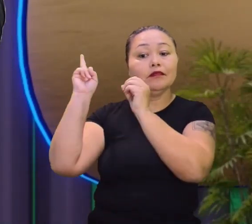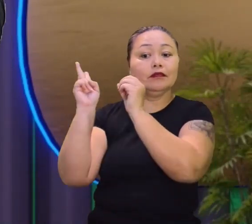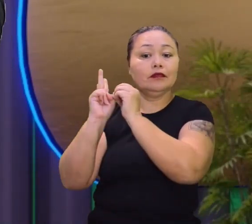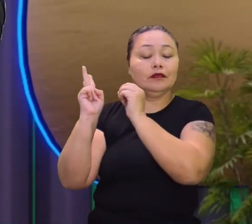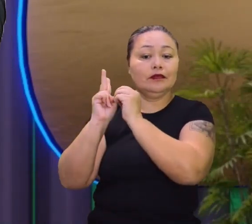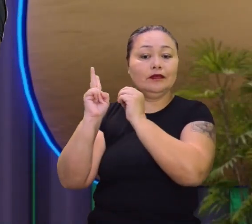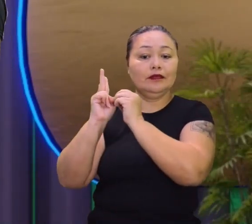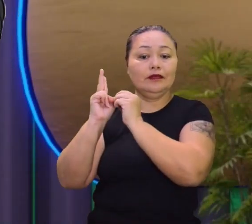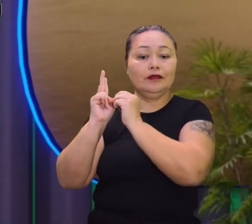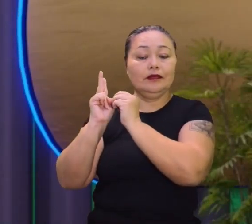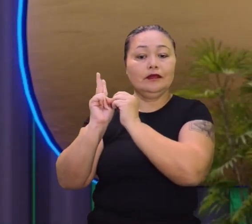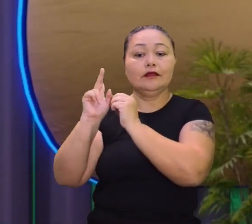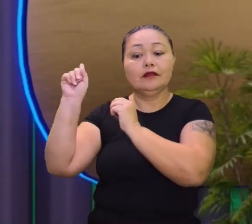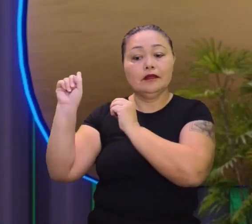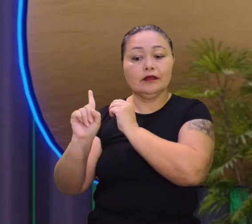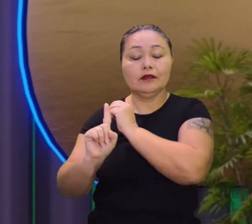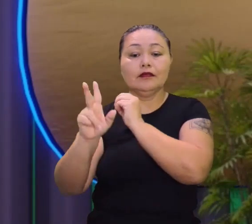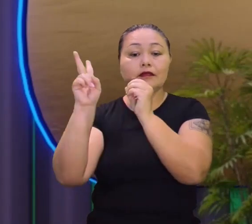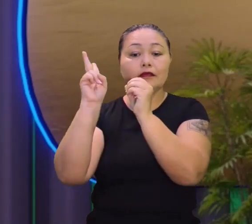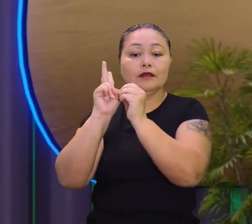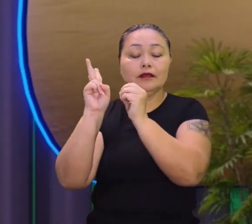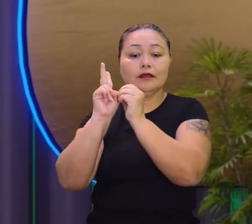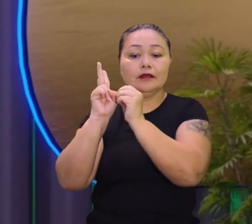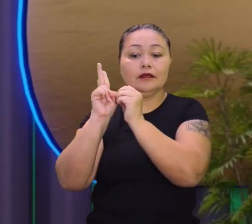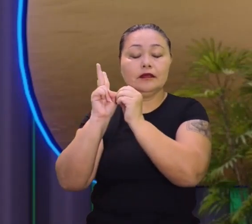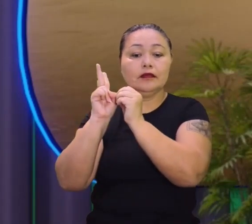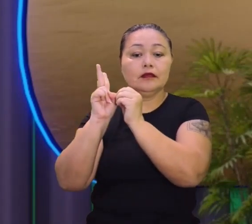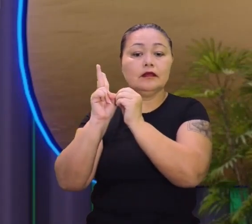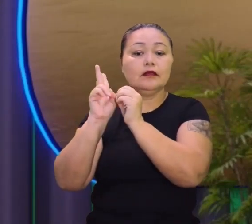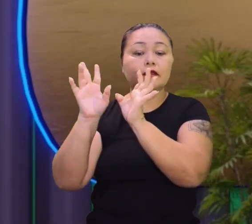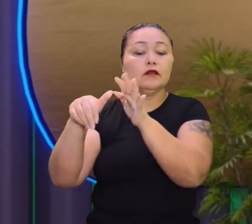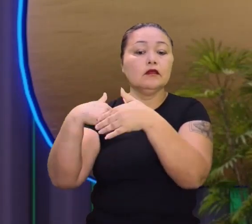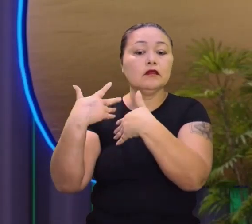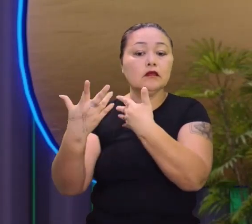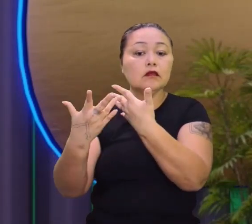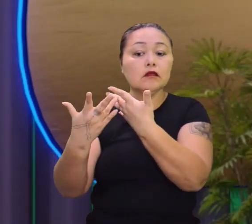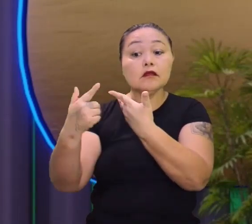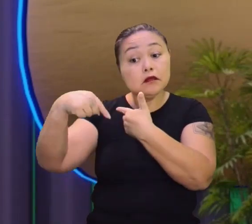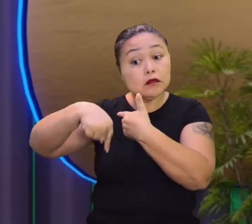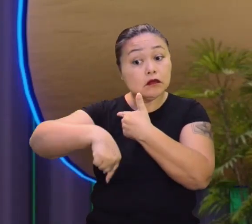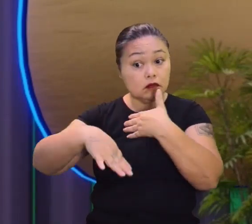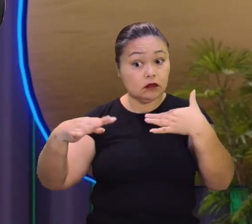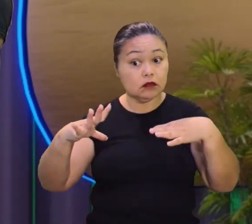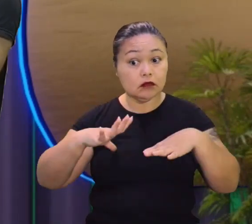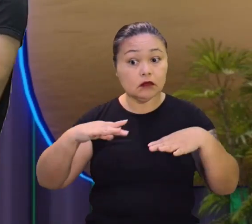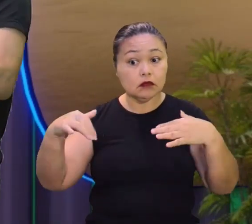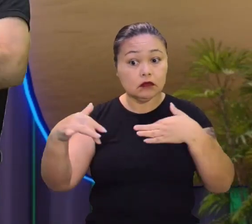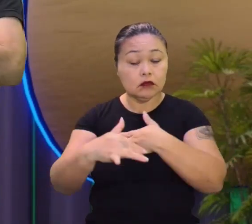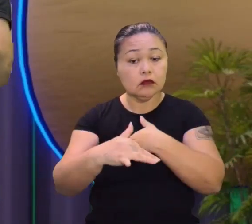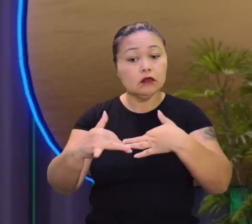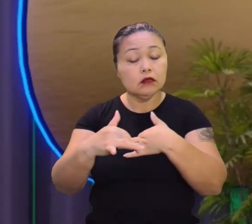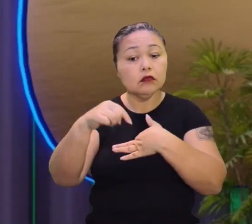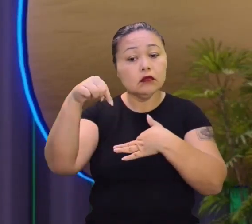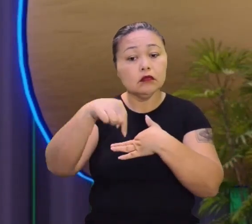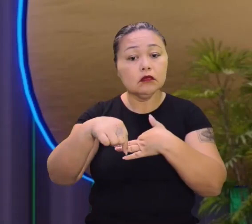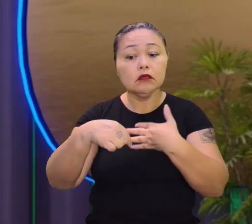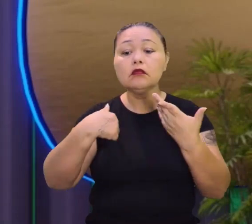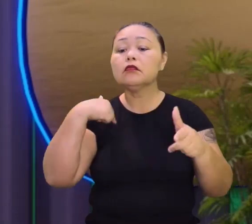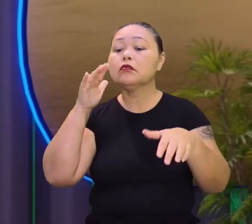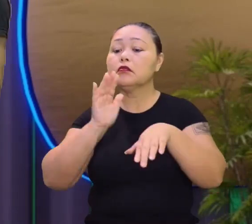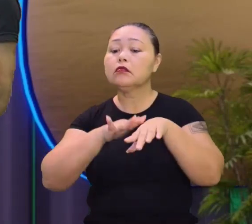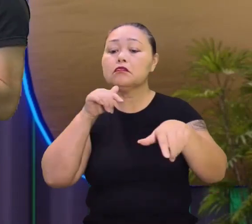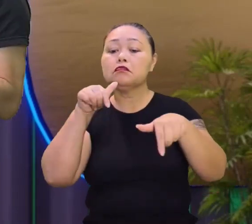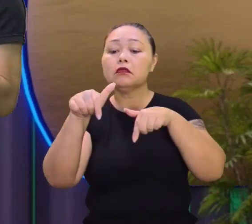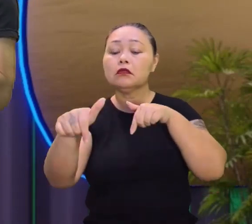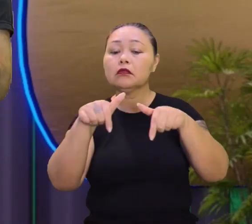indígena. E ela disse que ela era indígena. Então, estão na cidade. Com certeza. Já estão na cidade, já estão